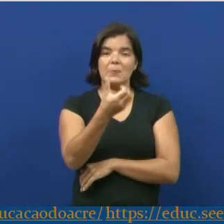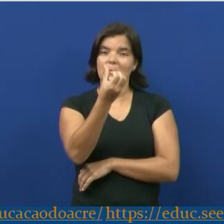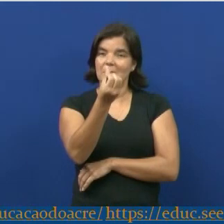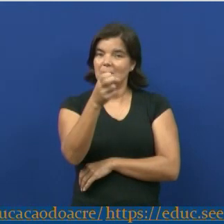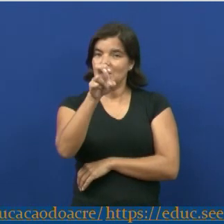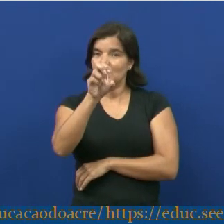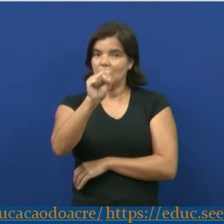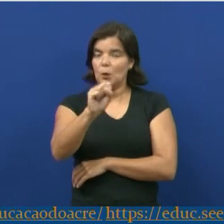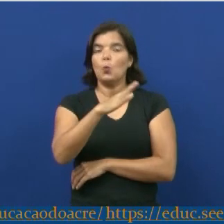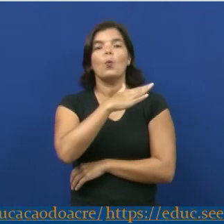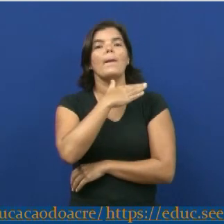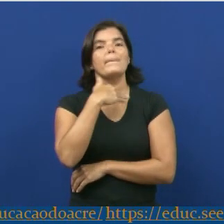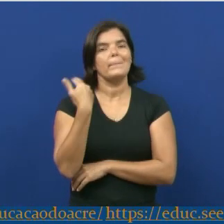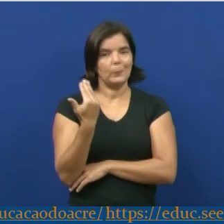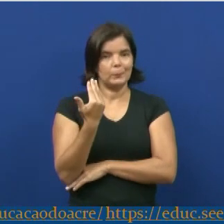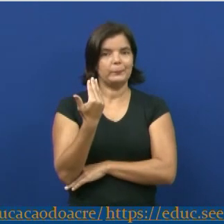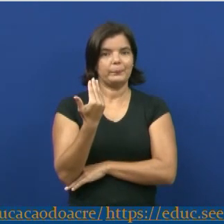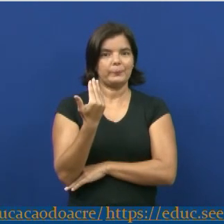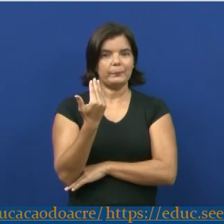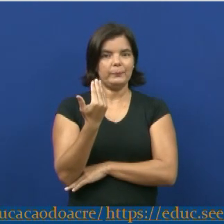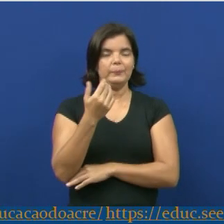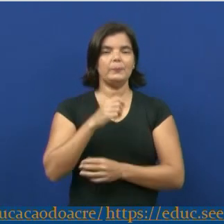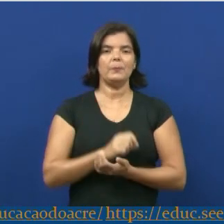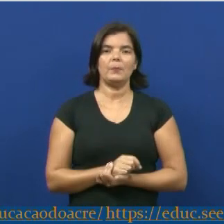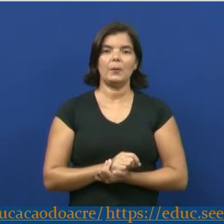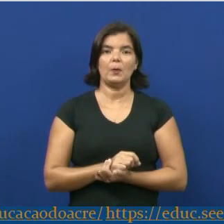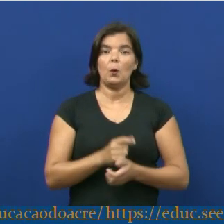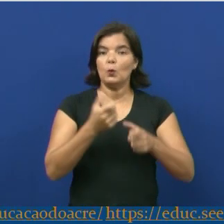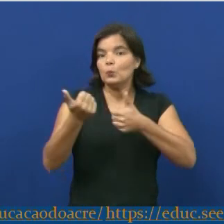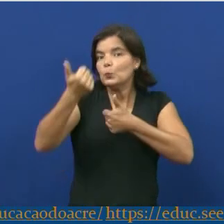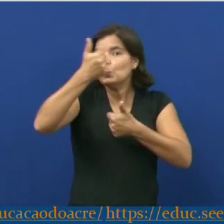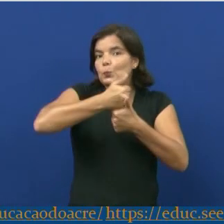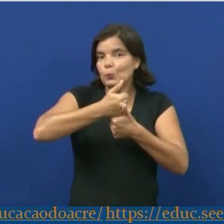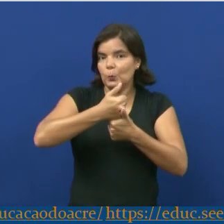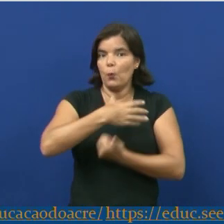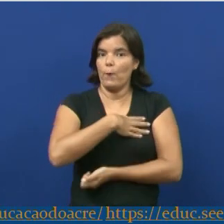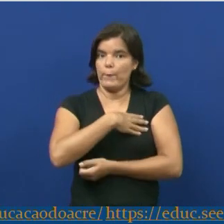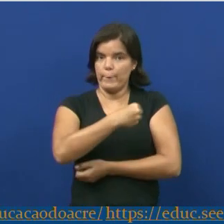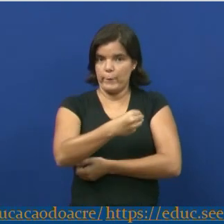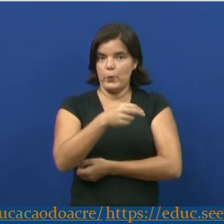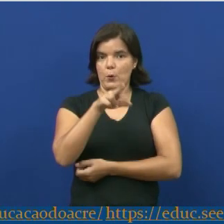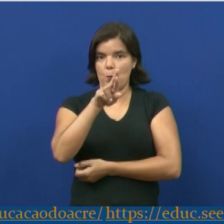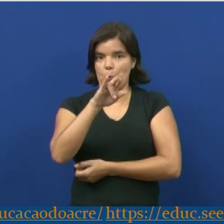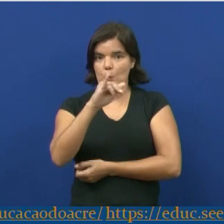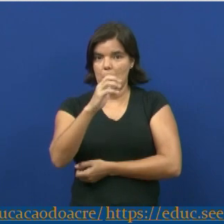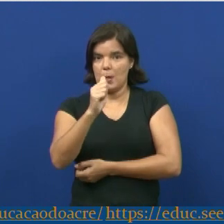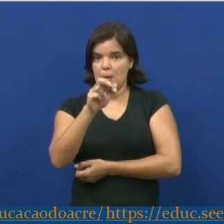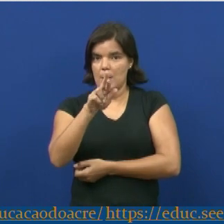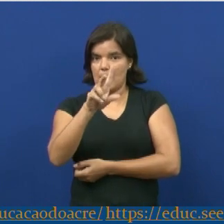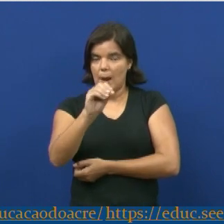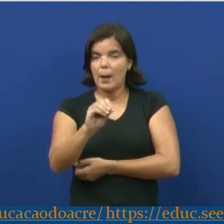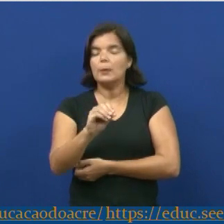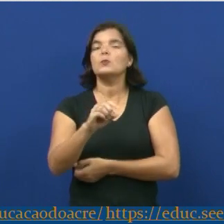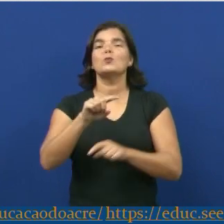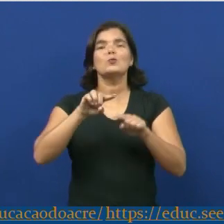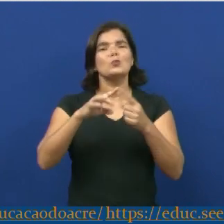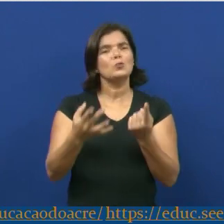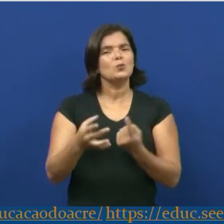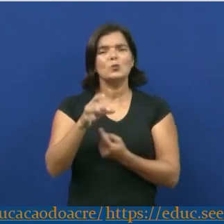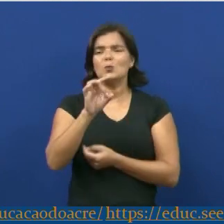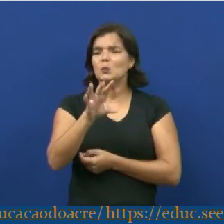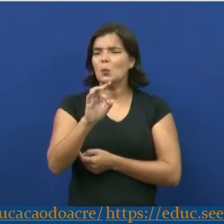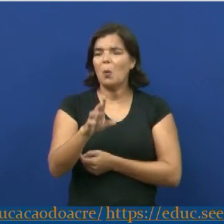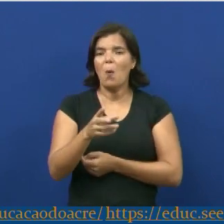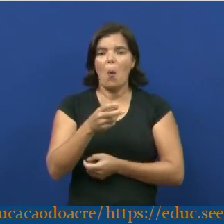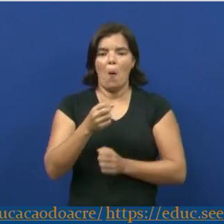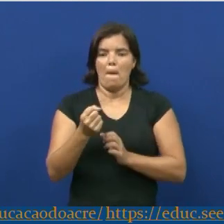1658, com a sua morte, com seu falecimento. No lugar do Cromwell, o filho dele, Ricardo, vai assumir. Só que o Ricardo ele não vai